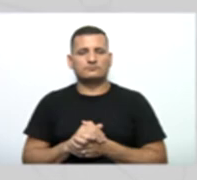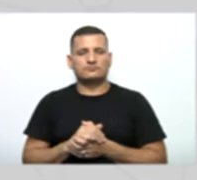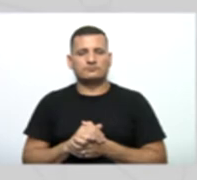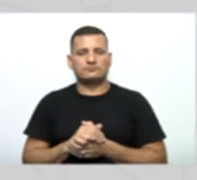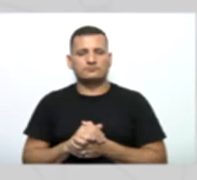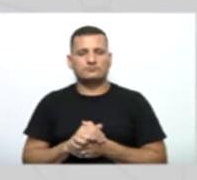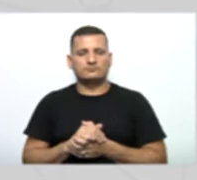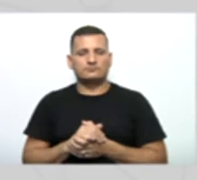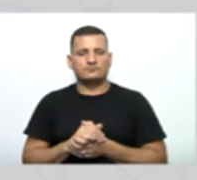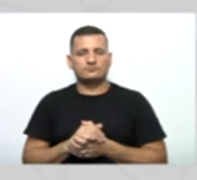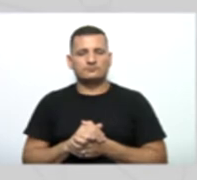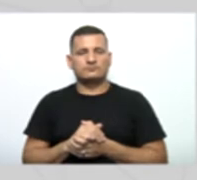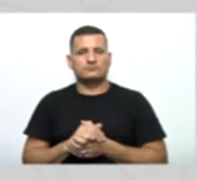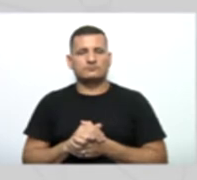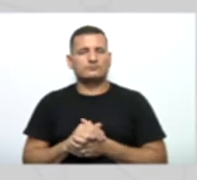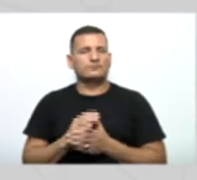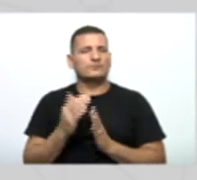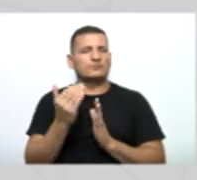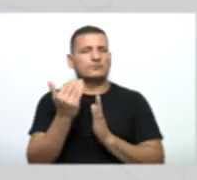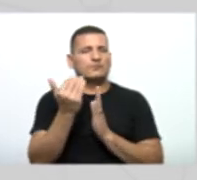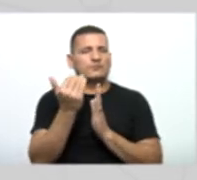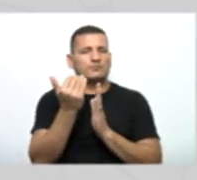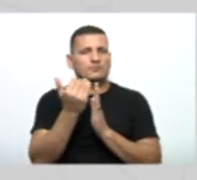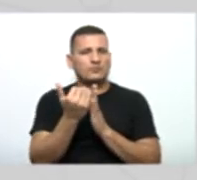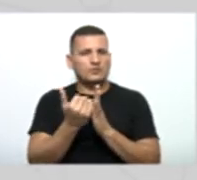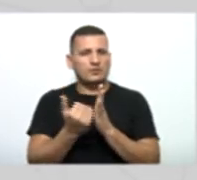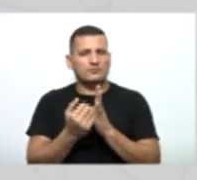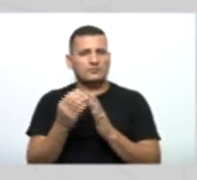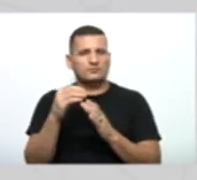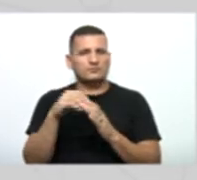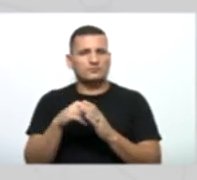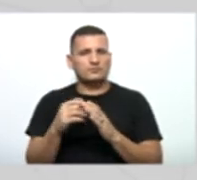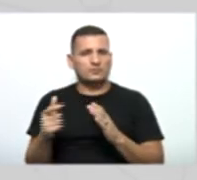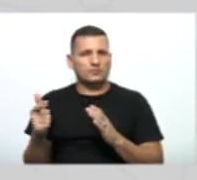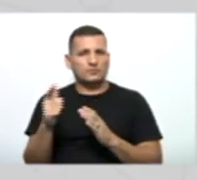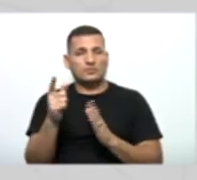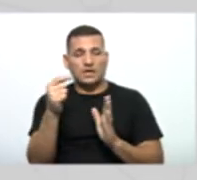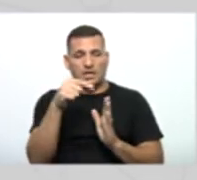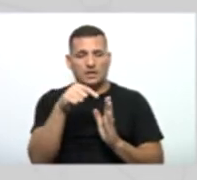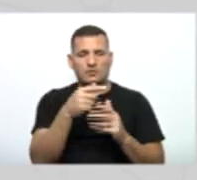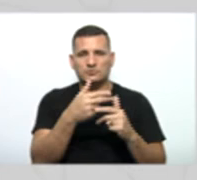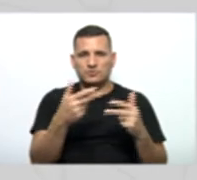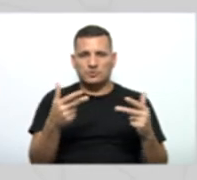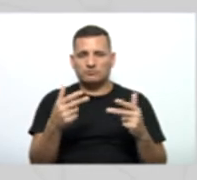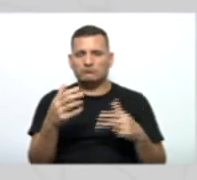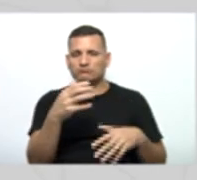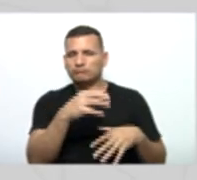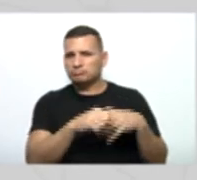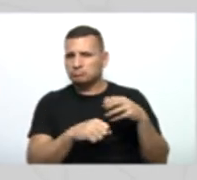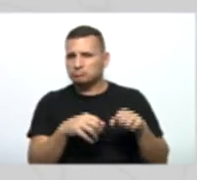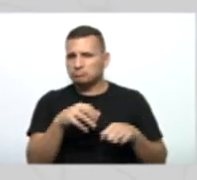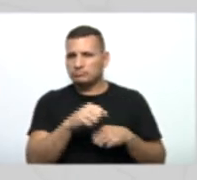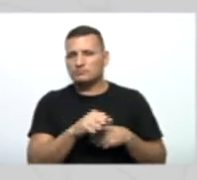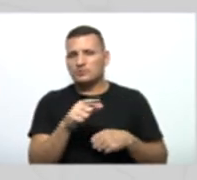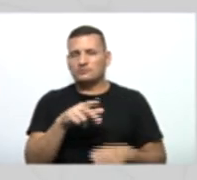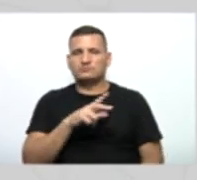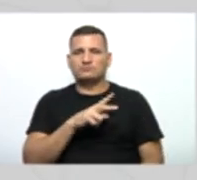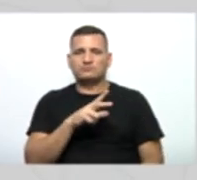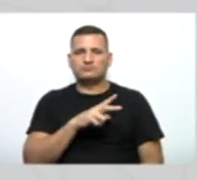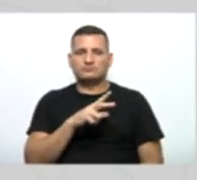nenhuma outra parte do programa pode manipular os dados desse objeto. No caso, os dados privados, que